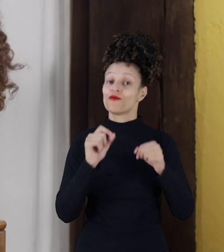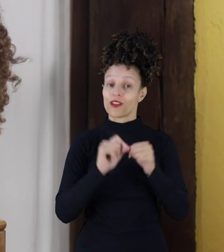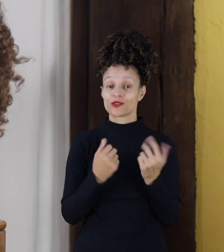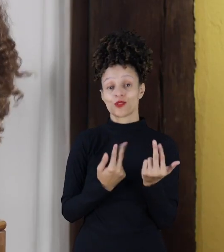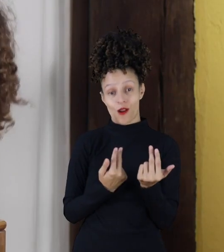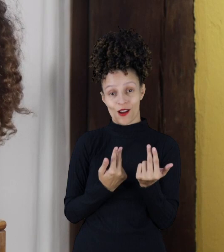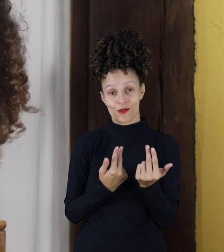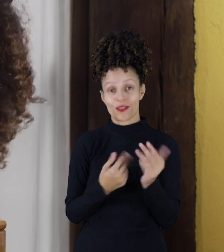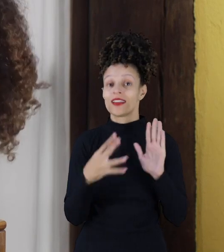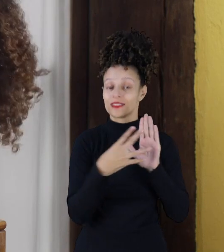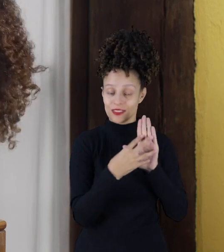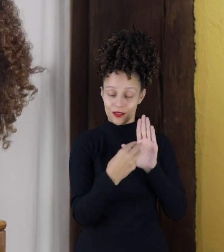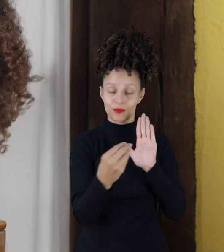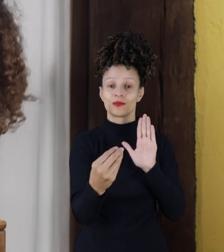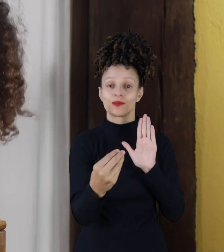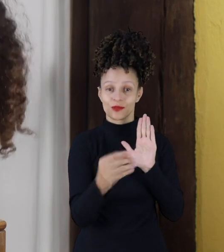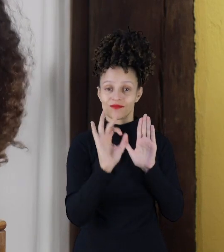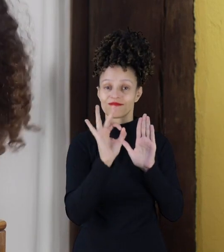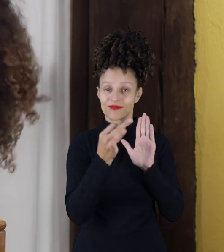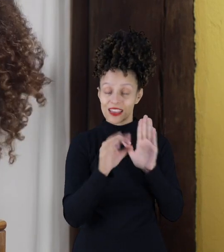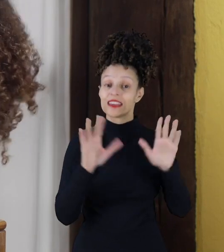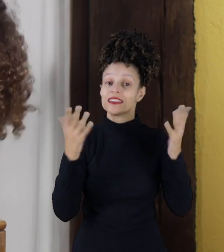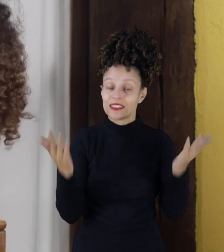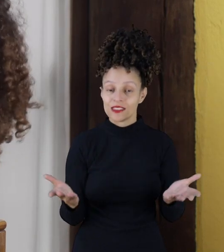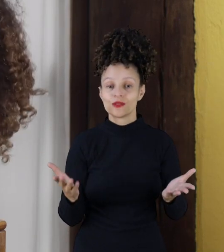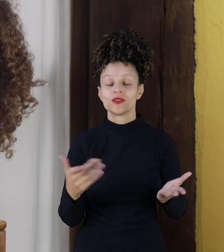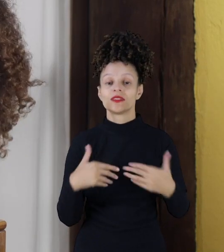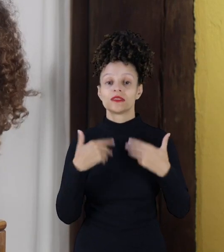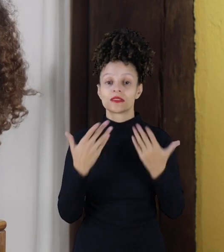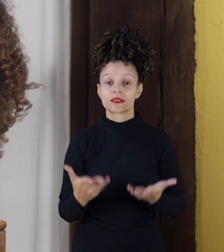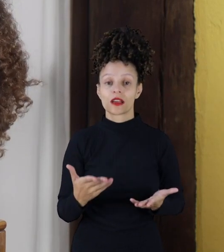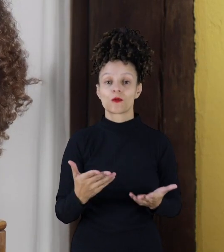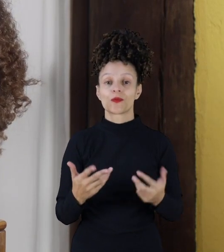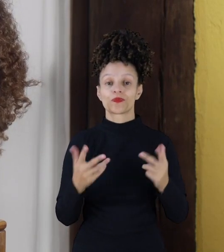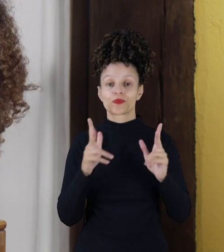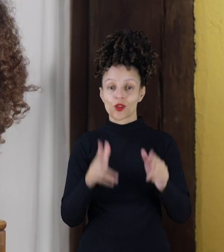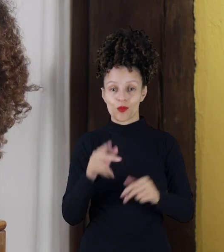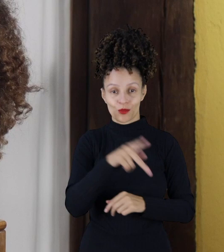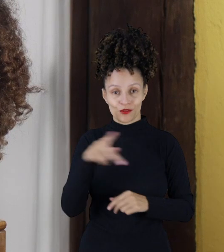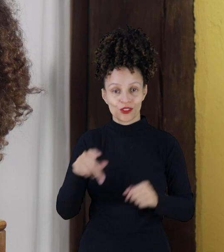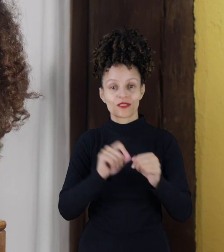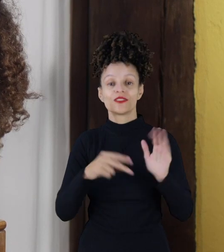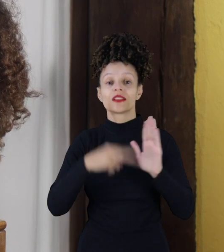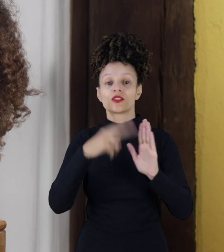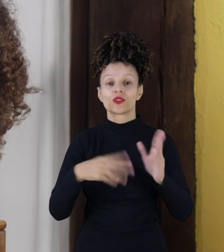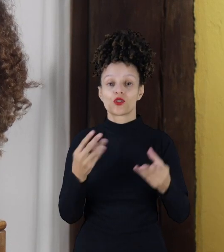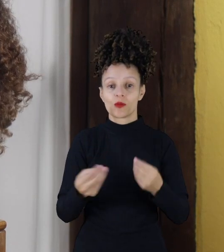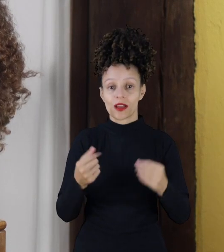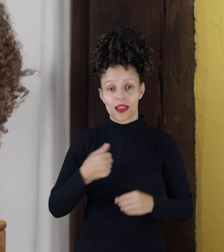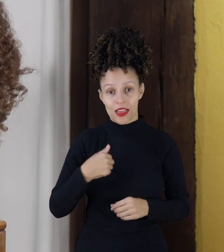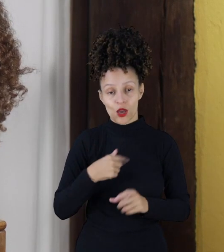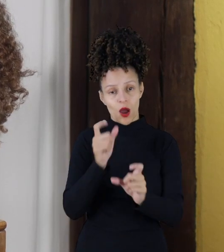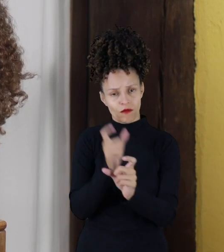importante para vocês, mas eu faço isso também. Exemplo? Exatamente. Isso. Então, como os professores têm feito